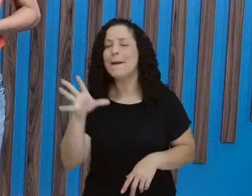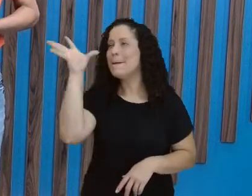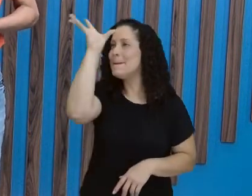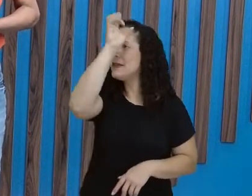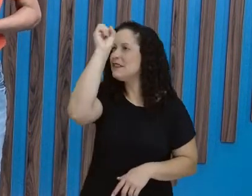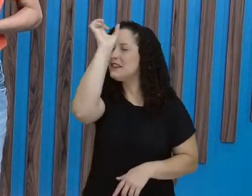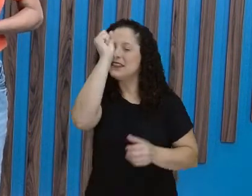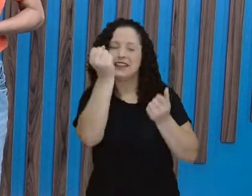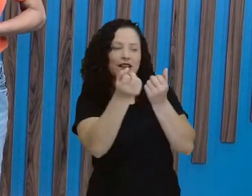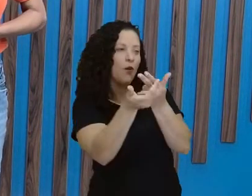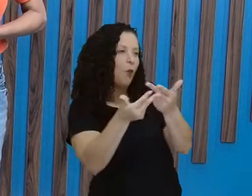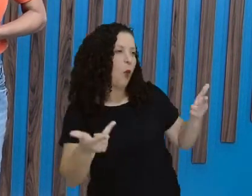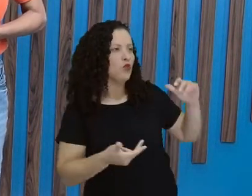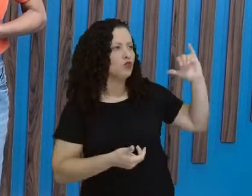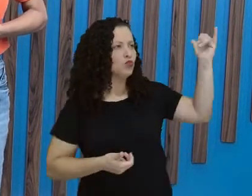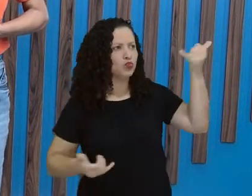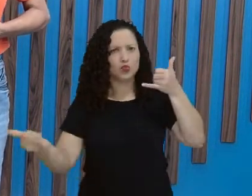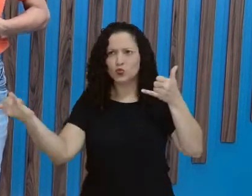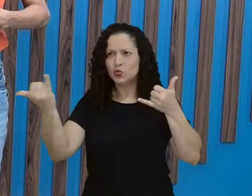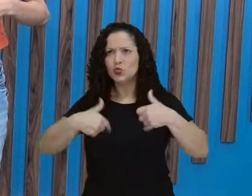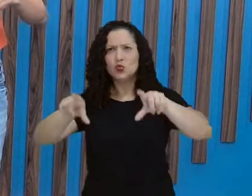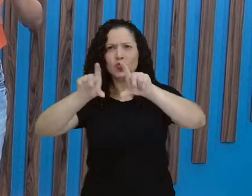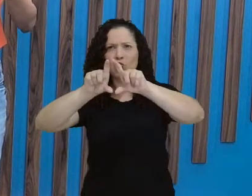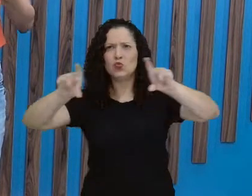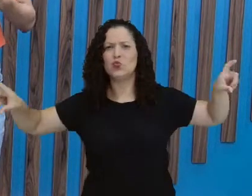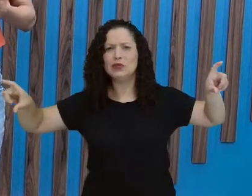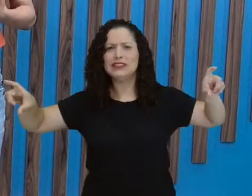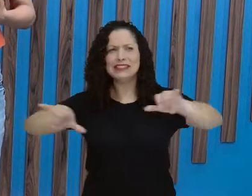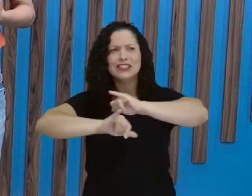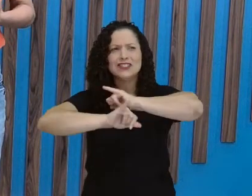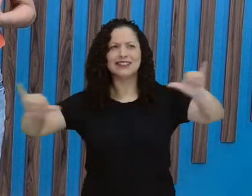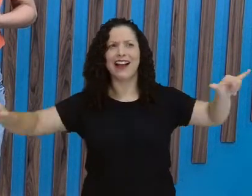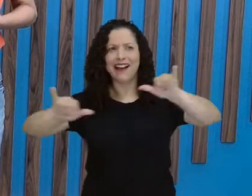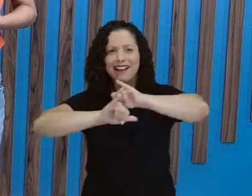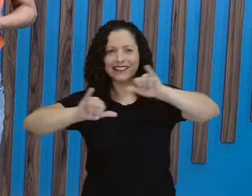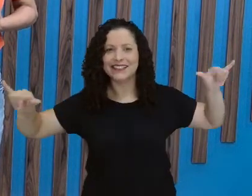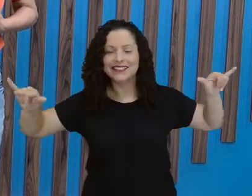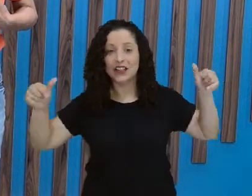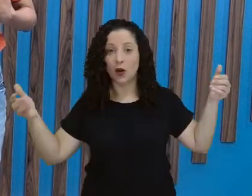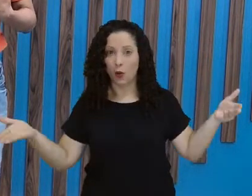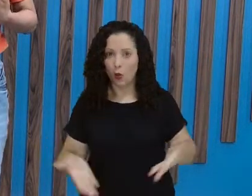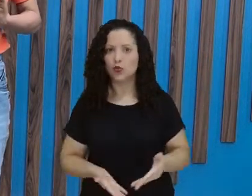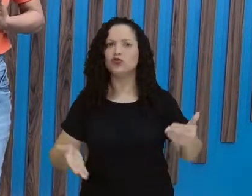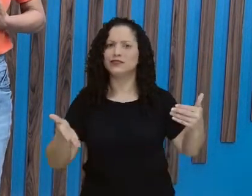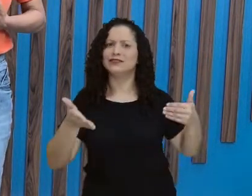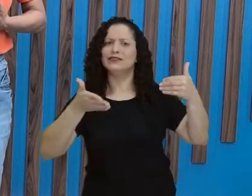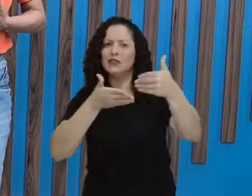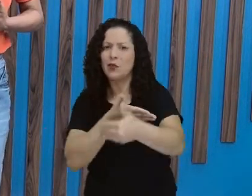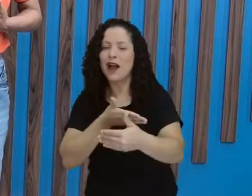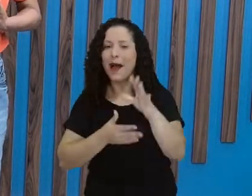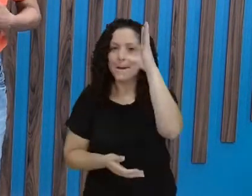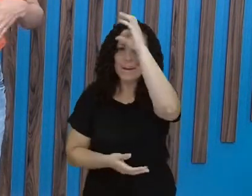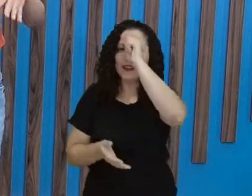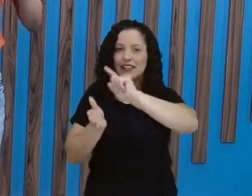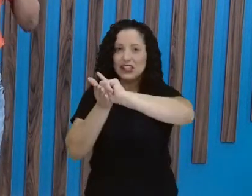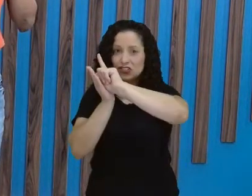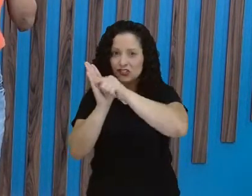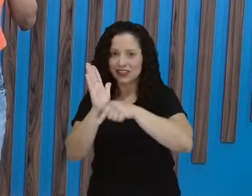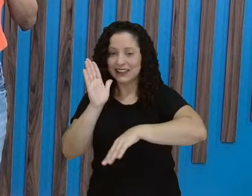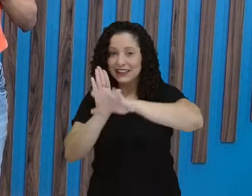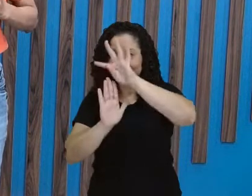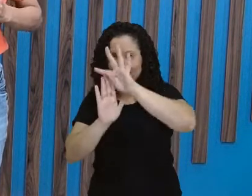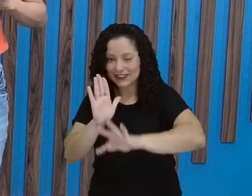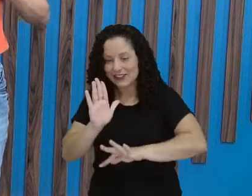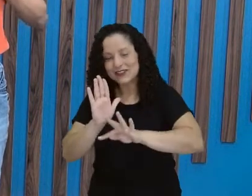sobre as notícias, não é verdade? E hoje a gente vai continuar aprendendo sobre esse gênero textual. E